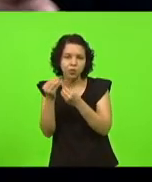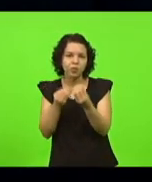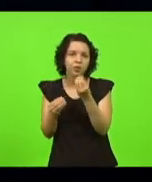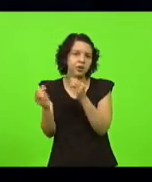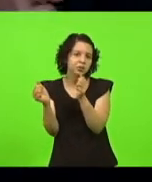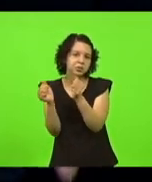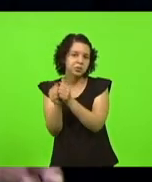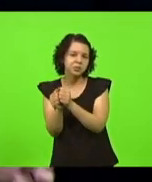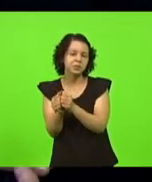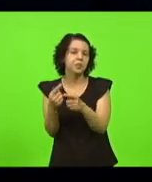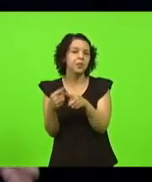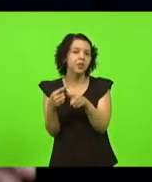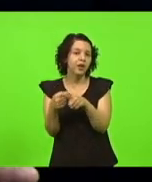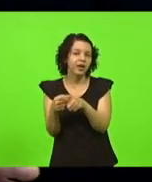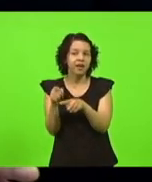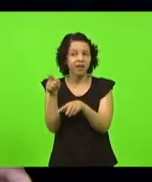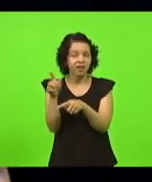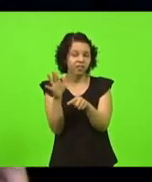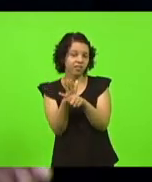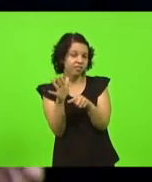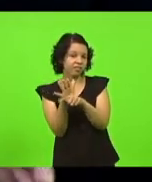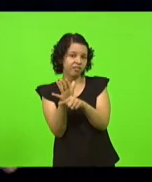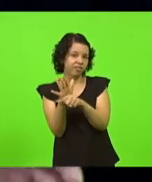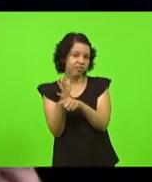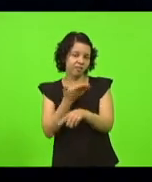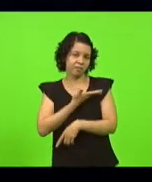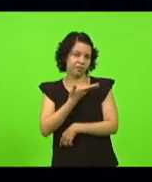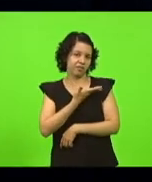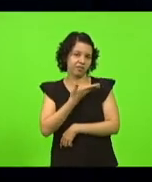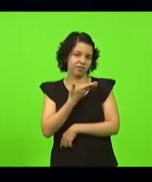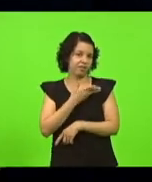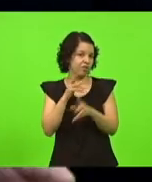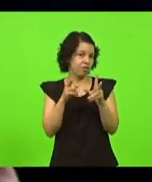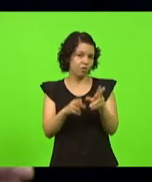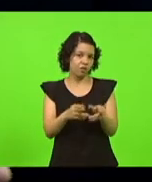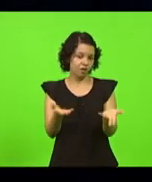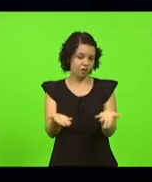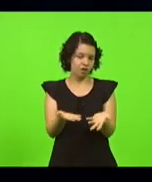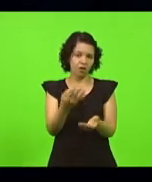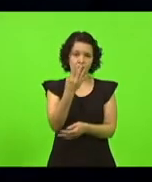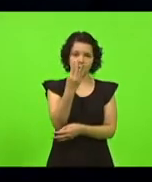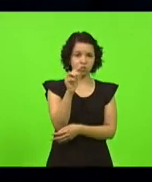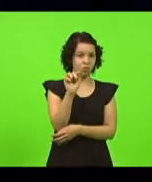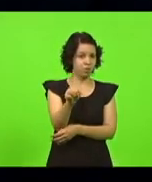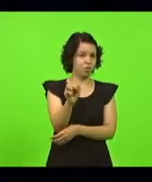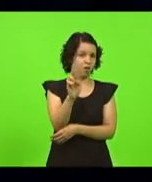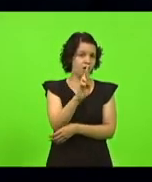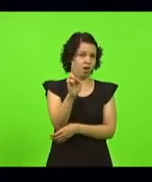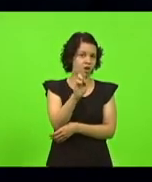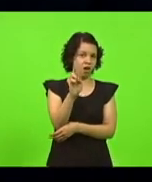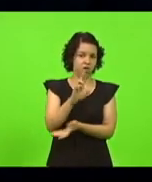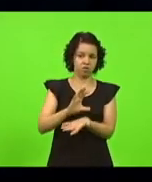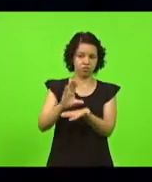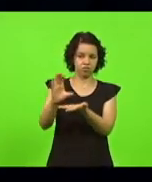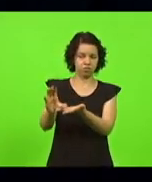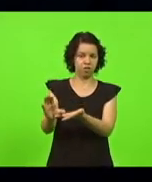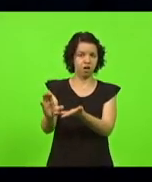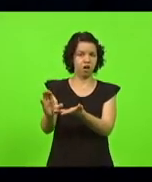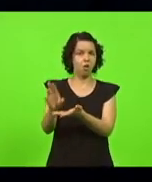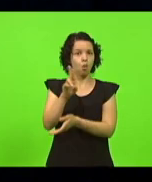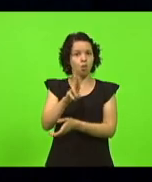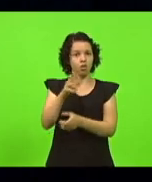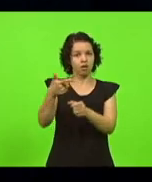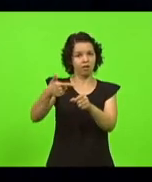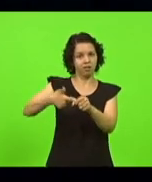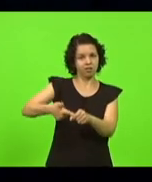tem todas as vantagens, como essa de ganhar R$4.000 para usar o seu próprio carro, sem ter carteira, sem precisar